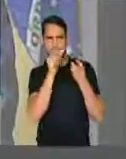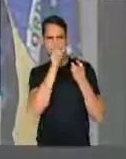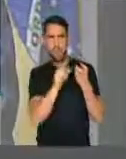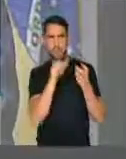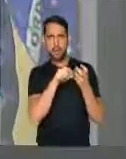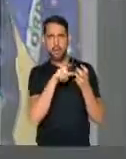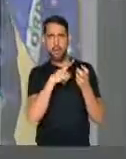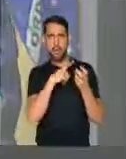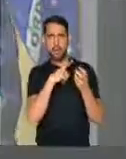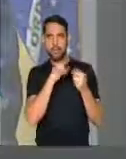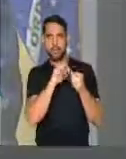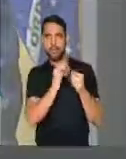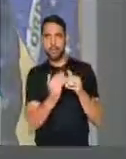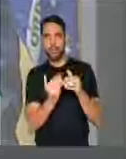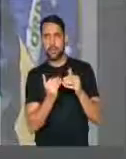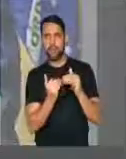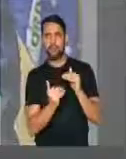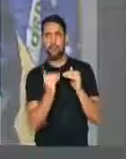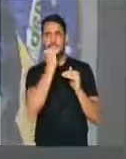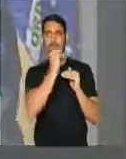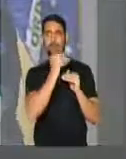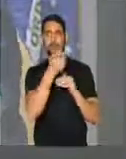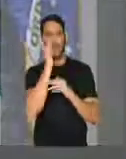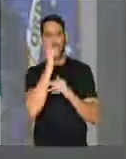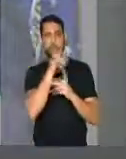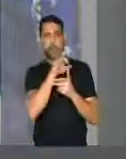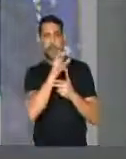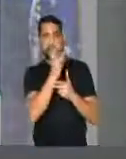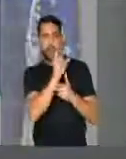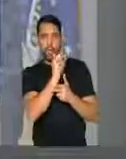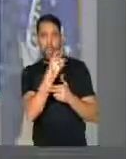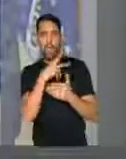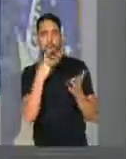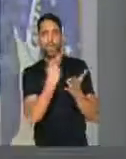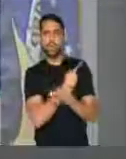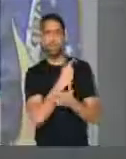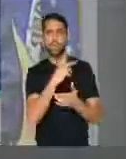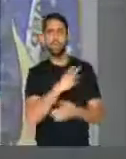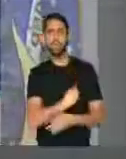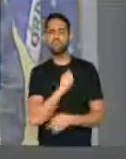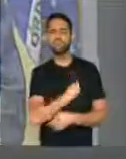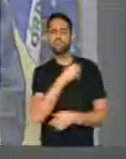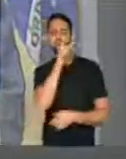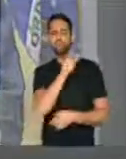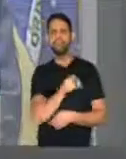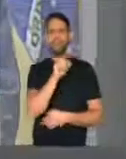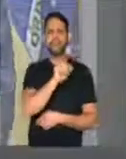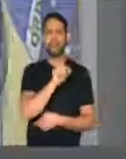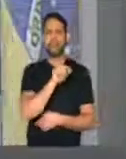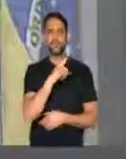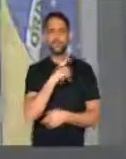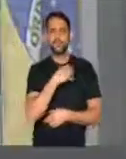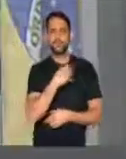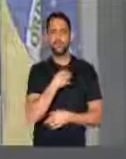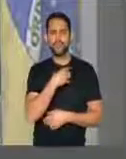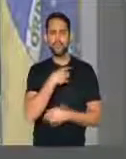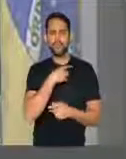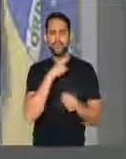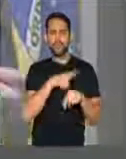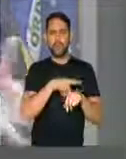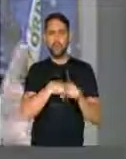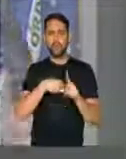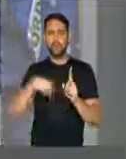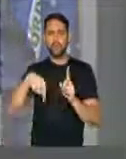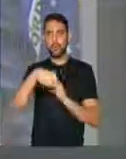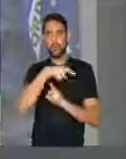atenção, a ascensão e queda do Eduardo Cunha se deu exclusivamente no ciclo